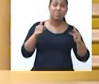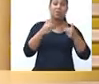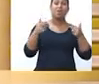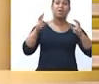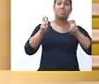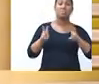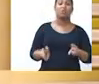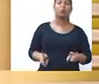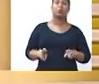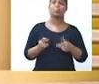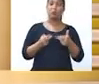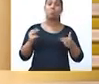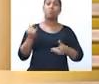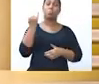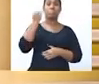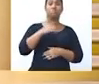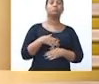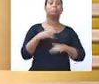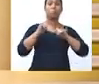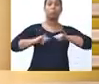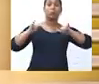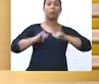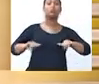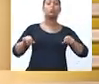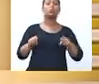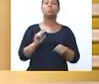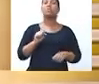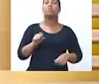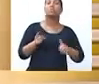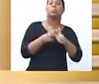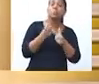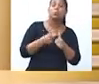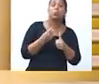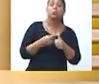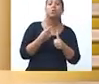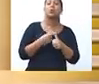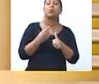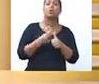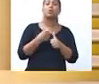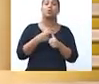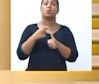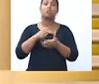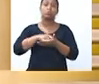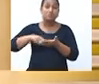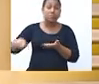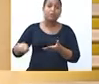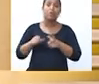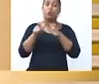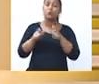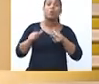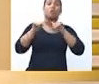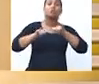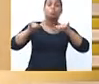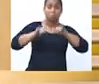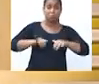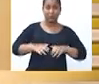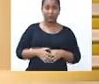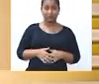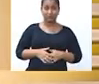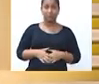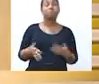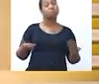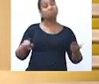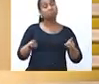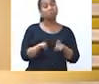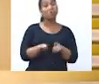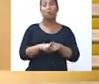dos números, elas são importantes. Uhum. Publicações, quem são os primeiros autores, as áreas de publicação. E aí, isso